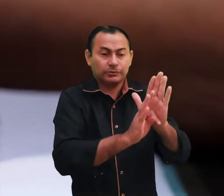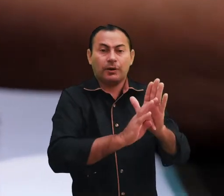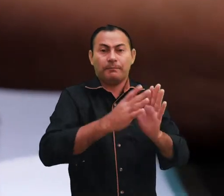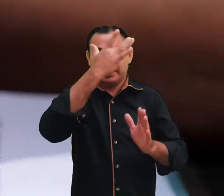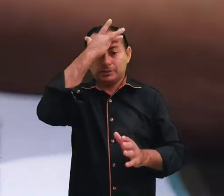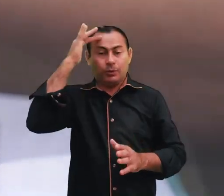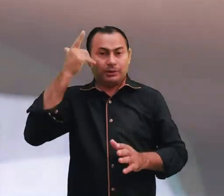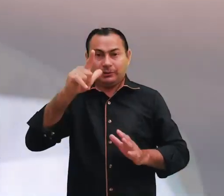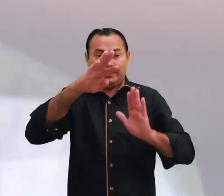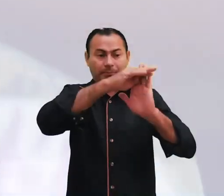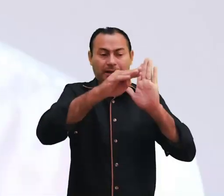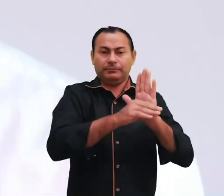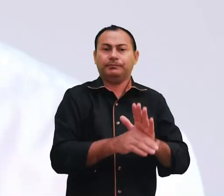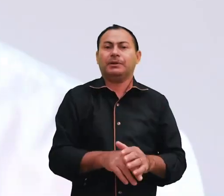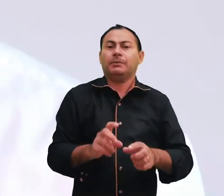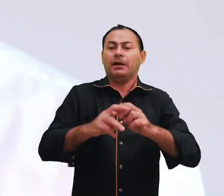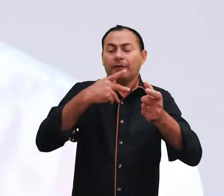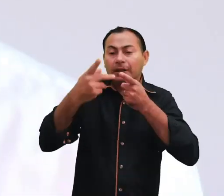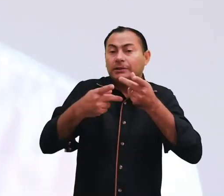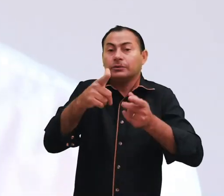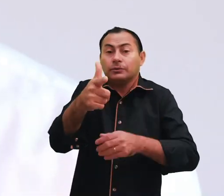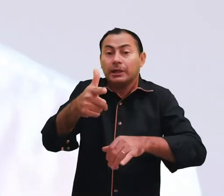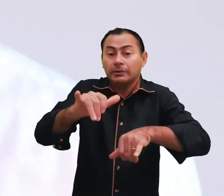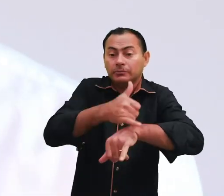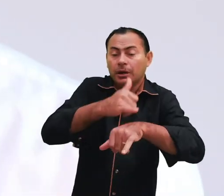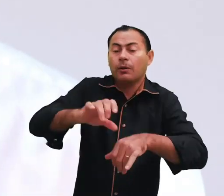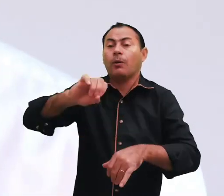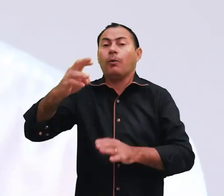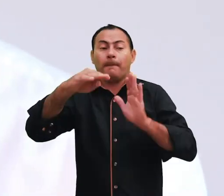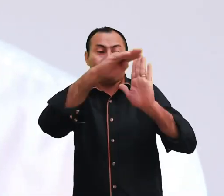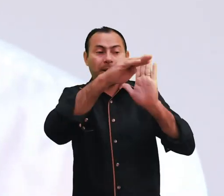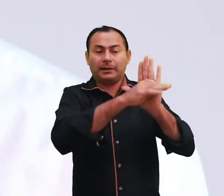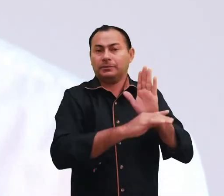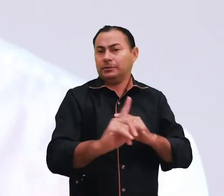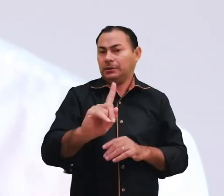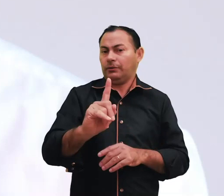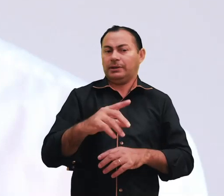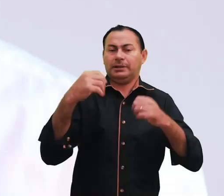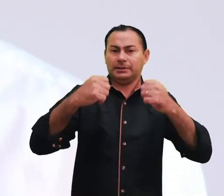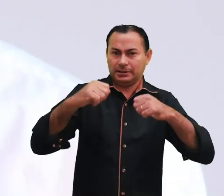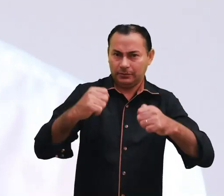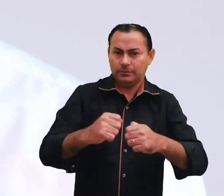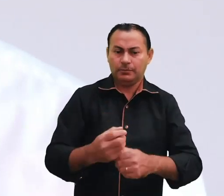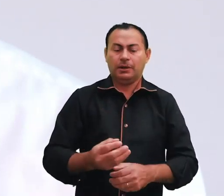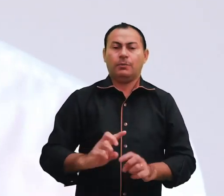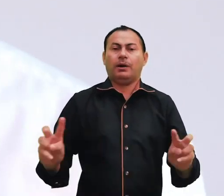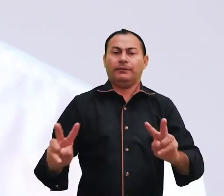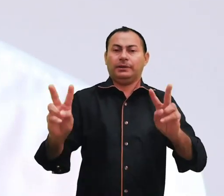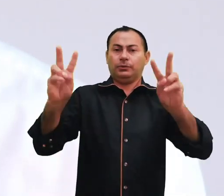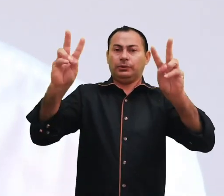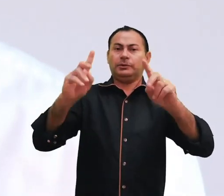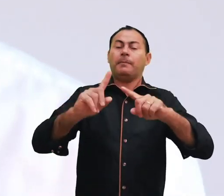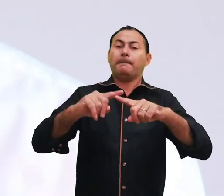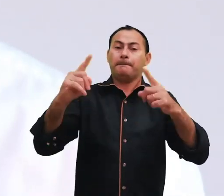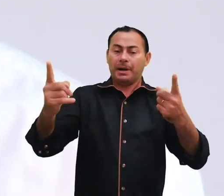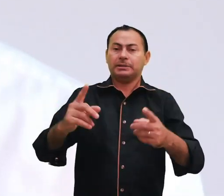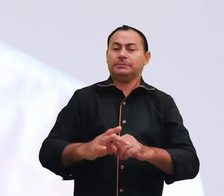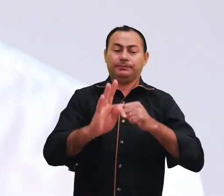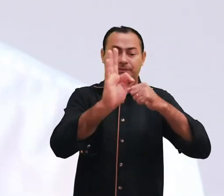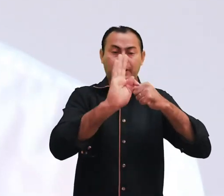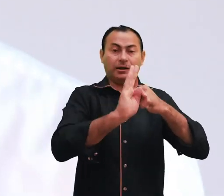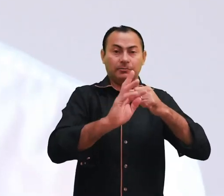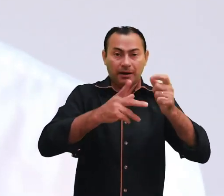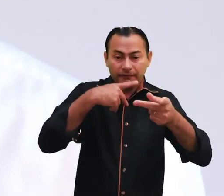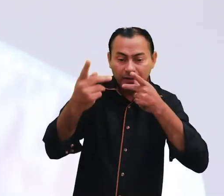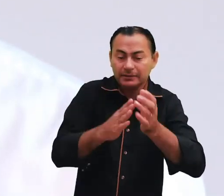então percebi que não ter uma estratégia ou um plano não é necessariamente uma virtude. Mas Tiago